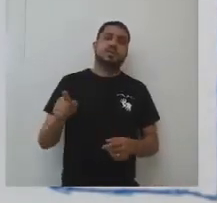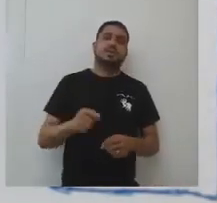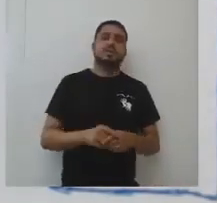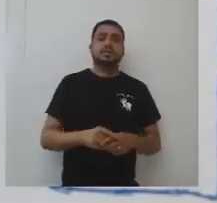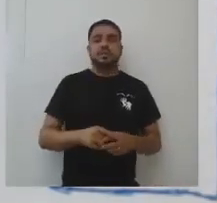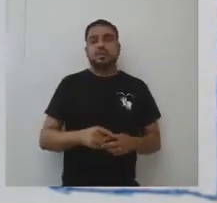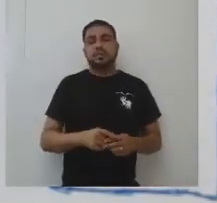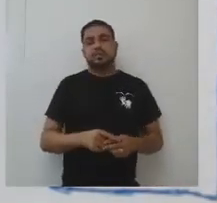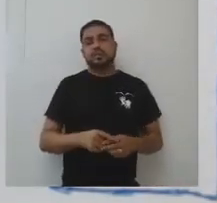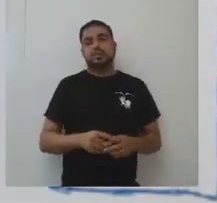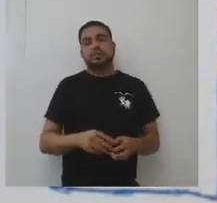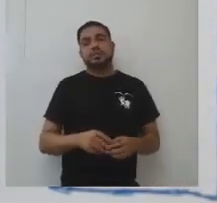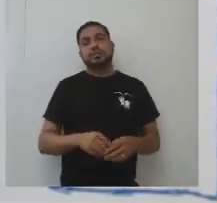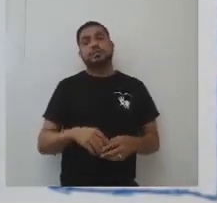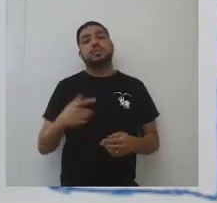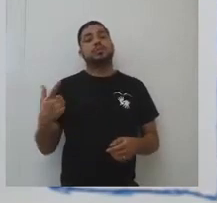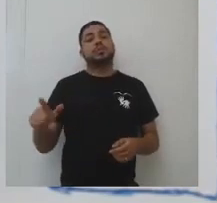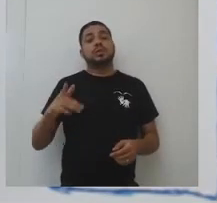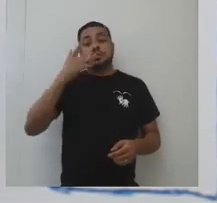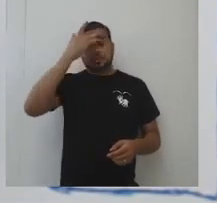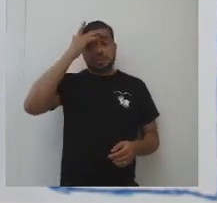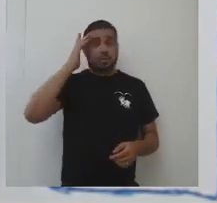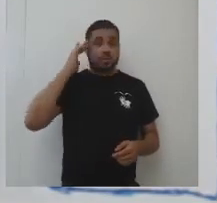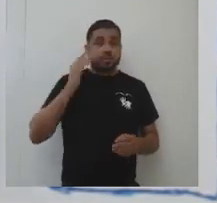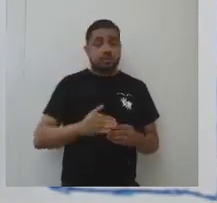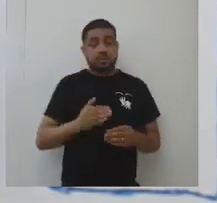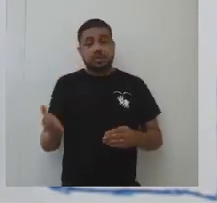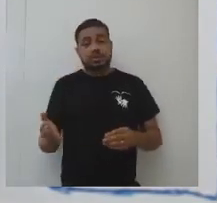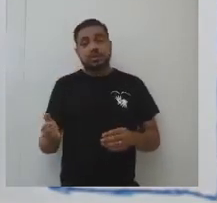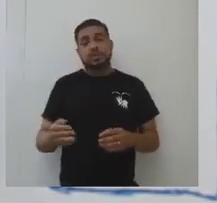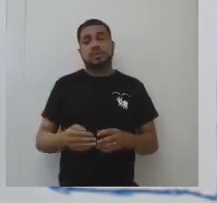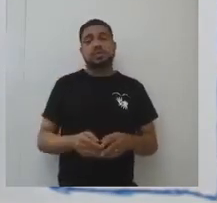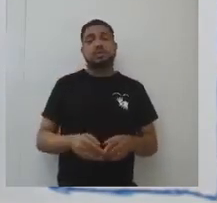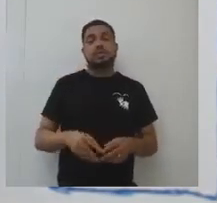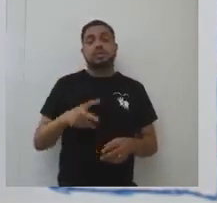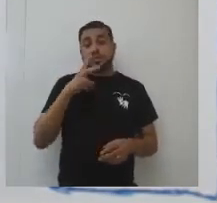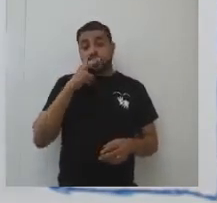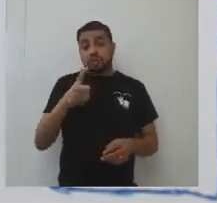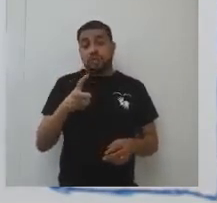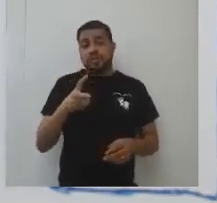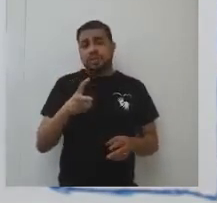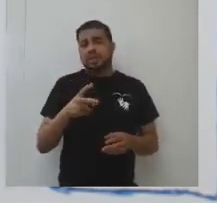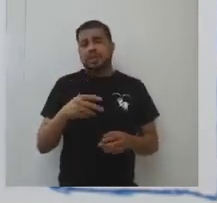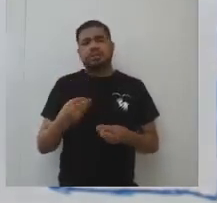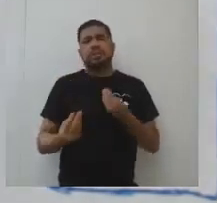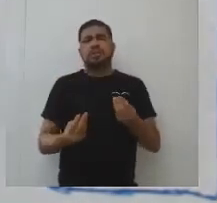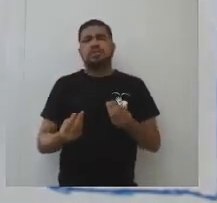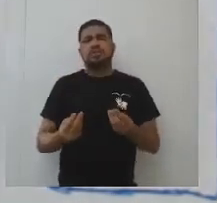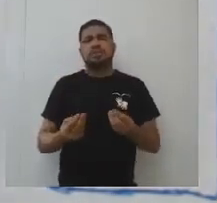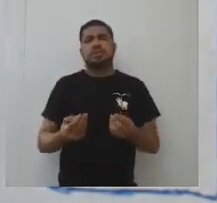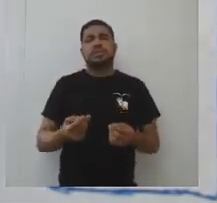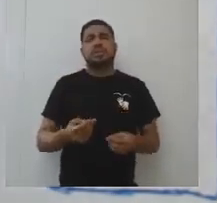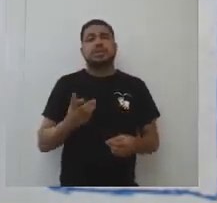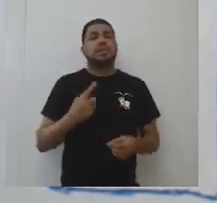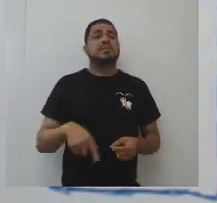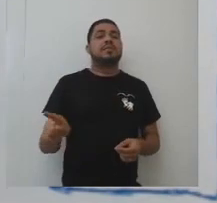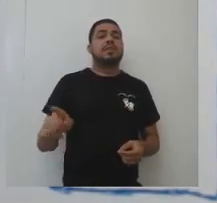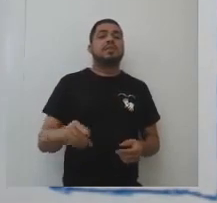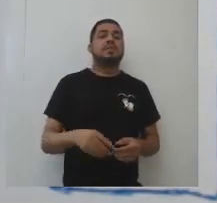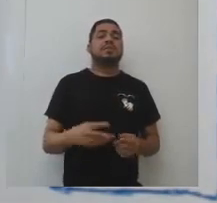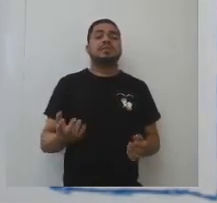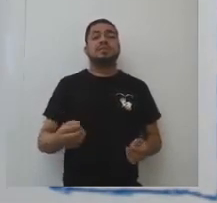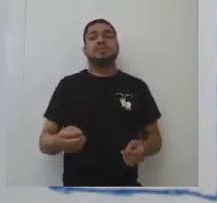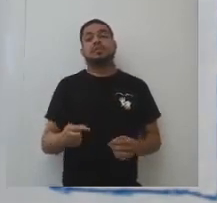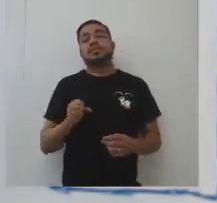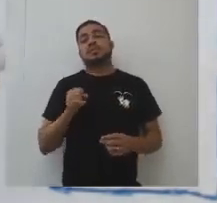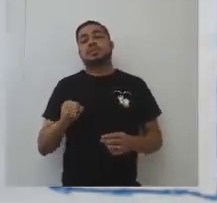força. Outra pessoa empurrasse para cá com uma força. A pergunta é, para onde é que ela vai? Quer dizer, se